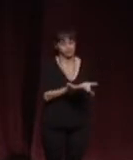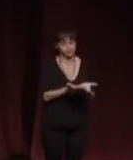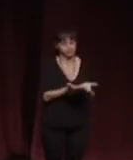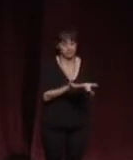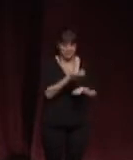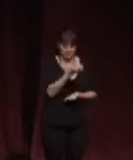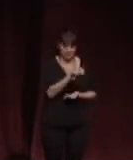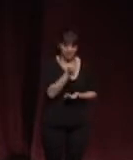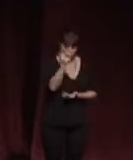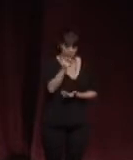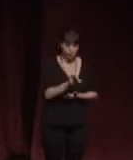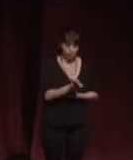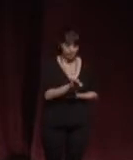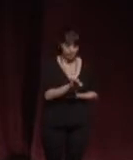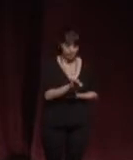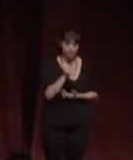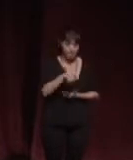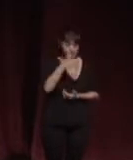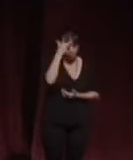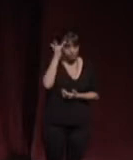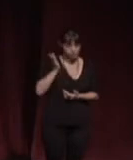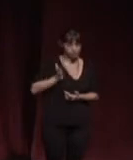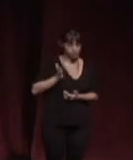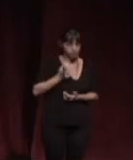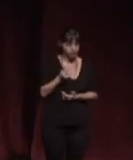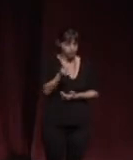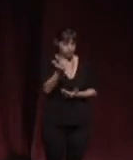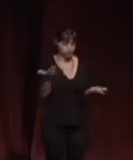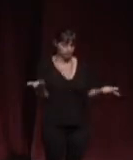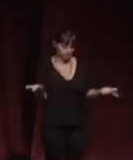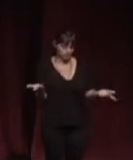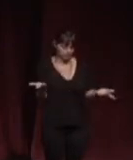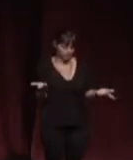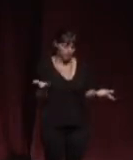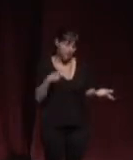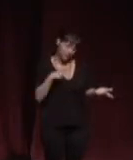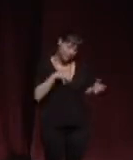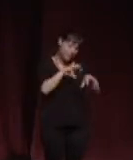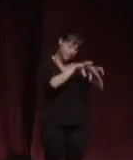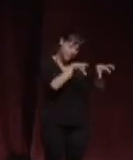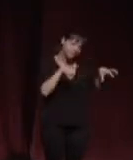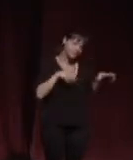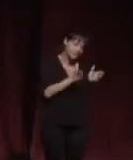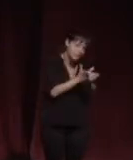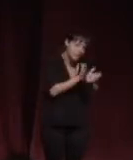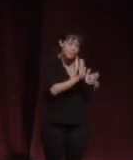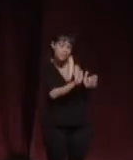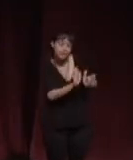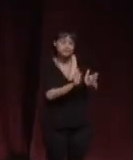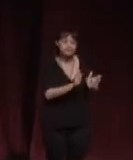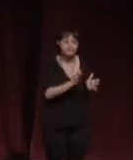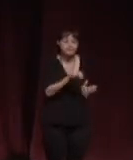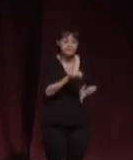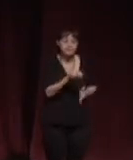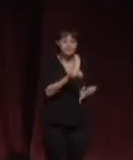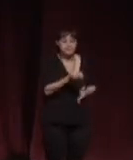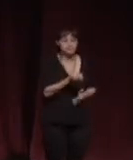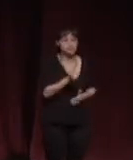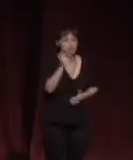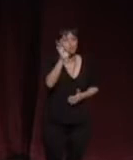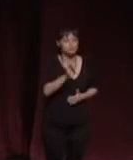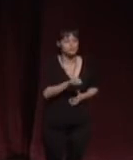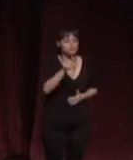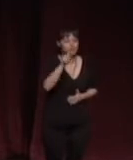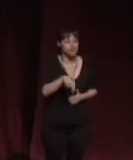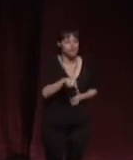rica do país. Não quer dizer que não tenha pobreza no Sudeste, tem, mas são pessoas, 60% da região